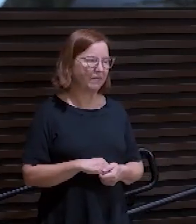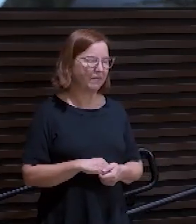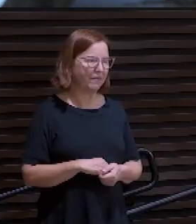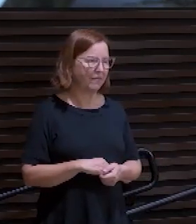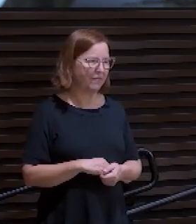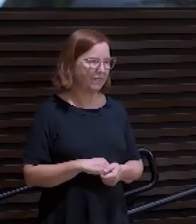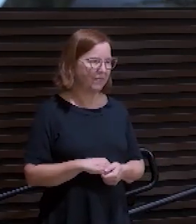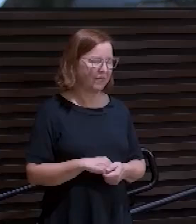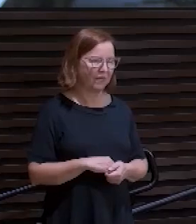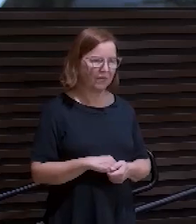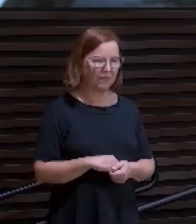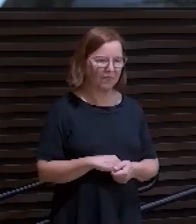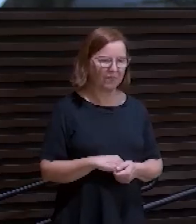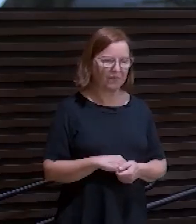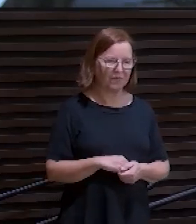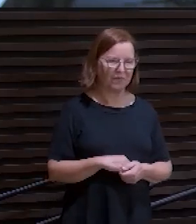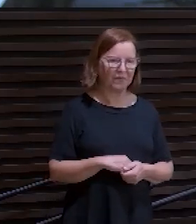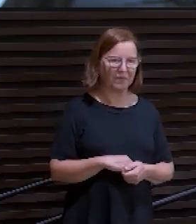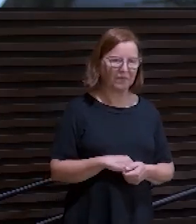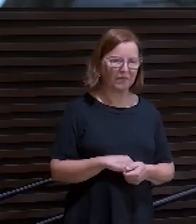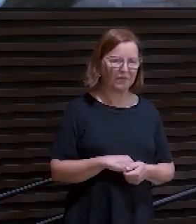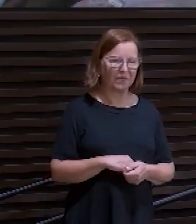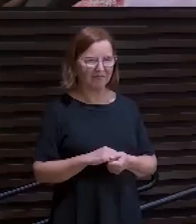já no finzinho da história de José,